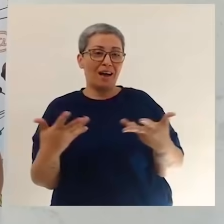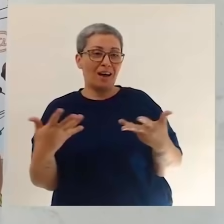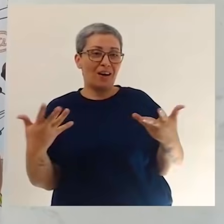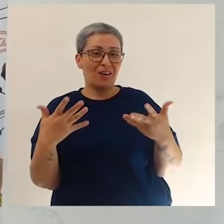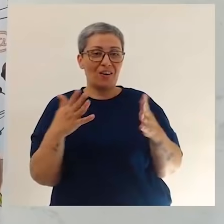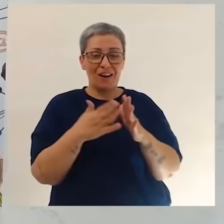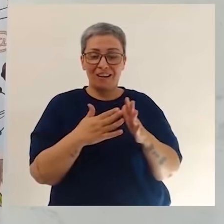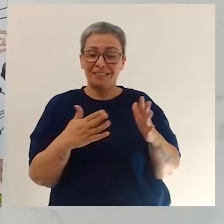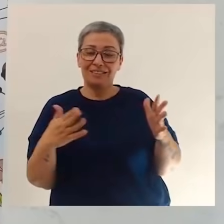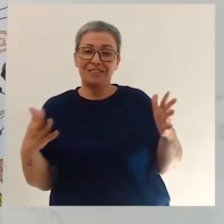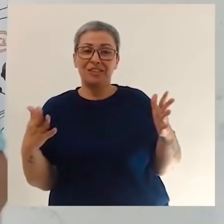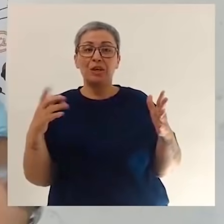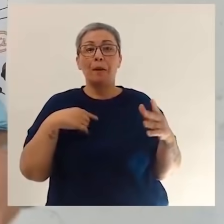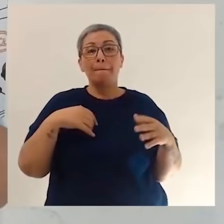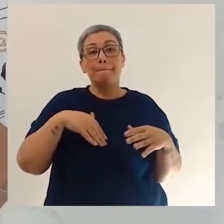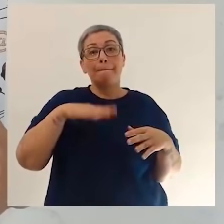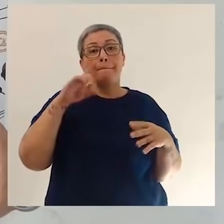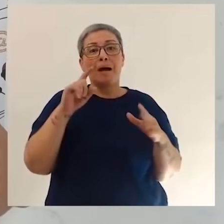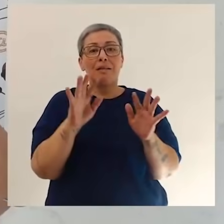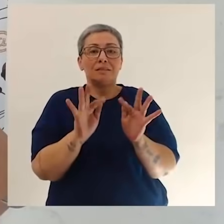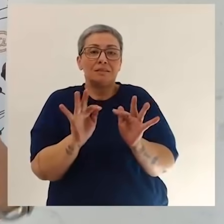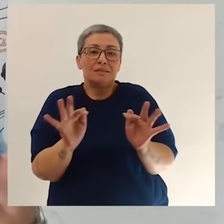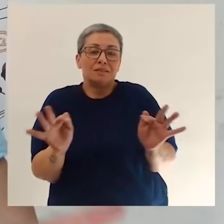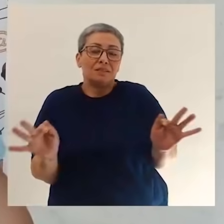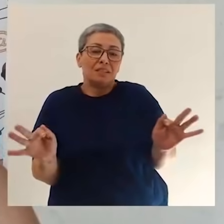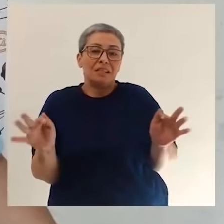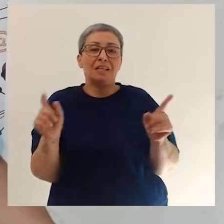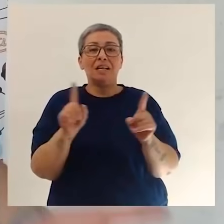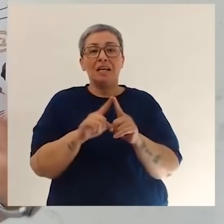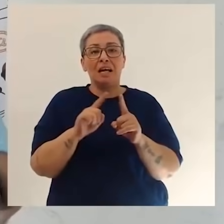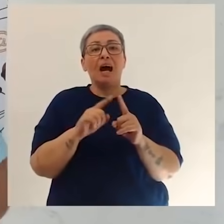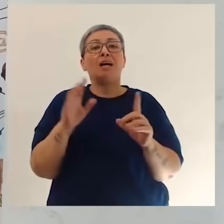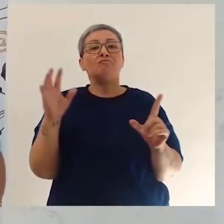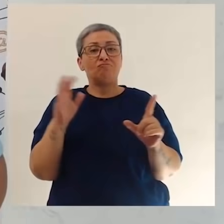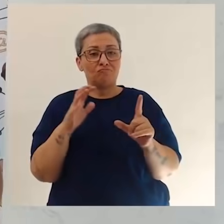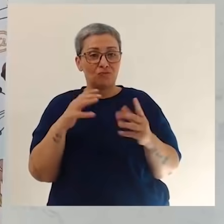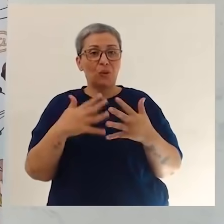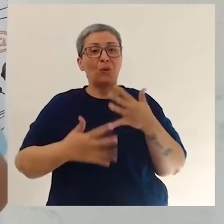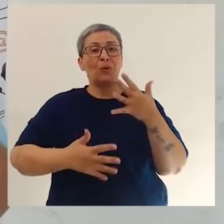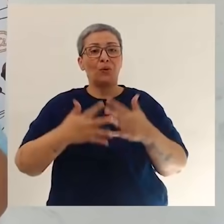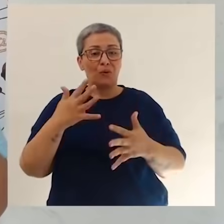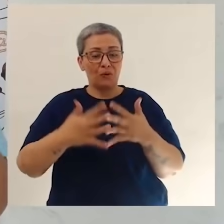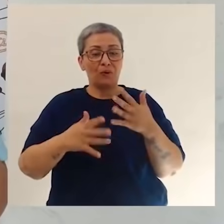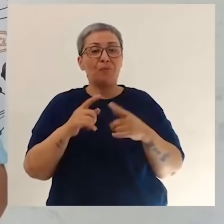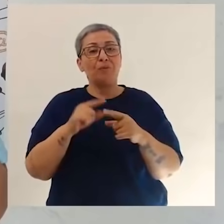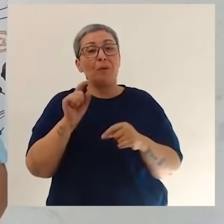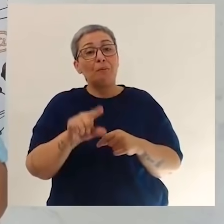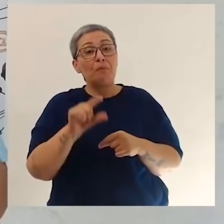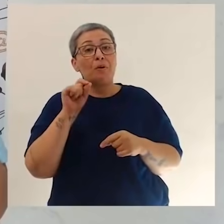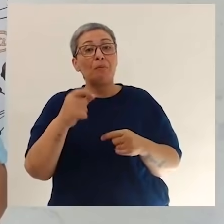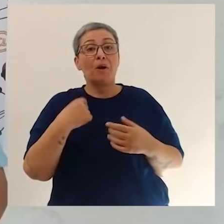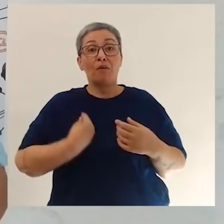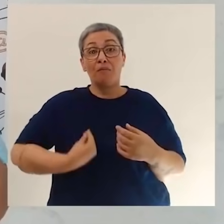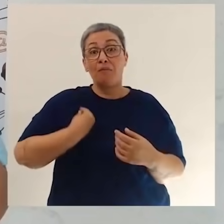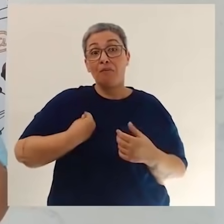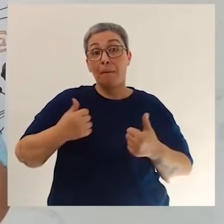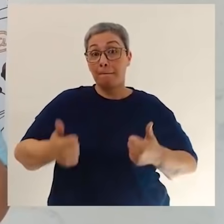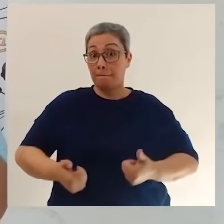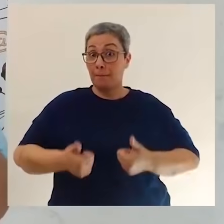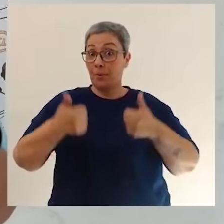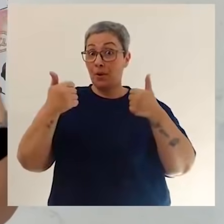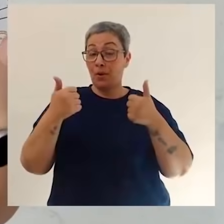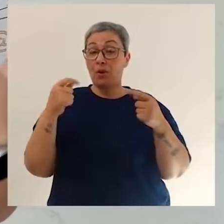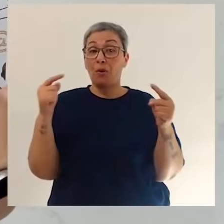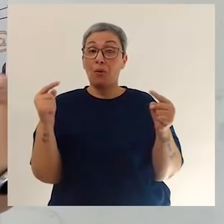estamos nesse momento, mais amena, interfere nas escolhas, porque daí eu vou conseguir viver